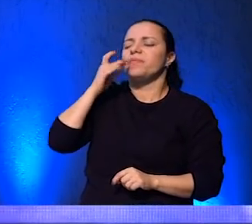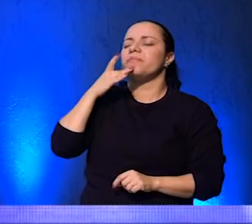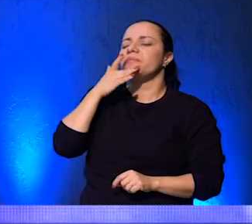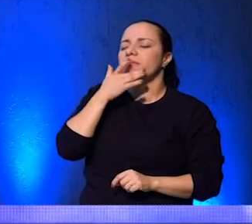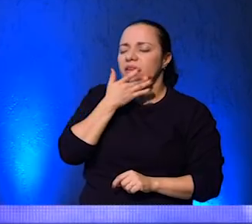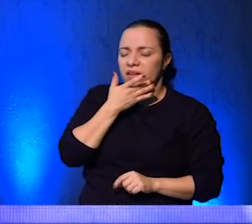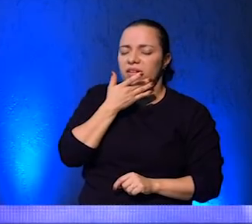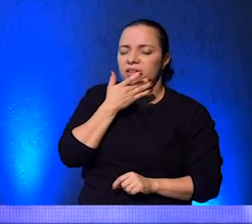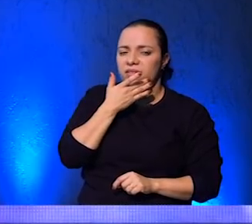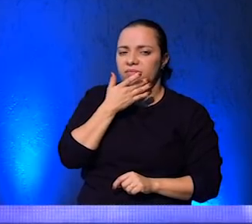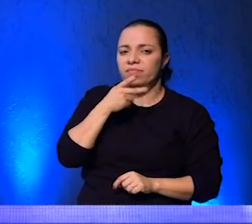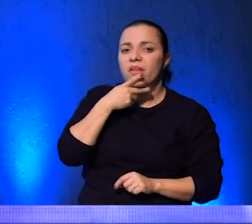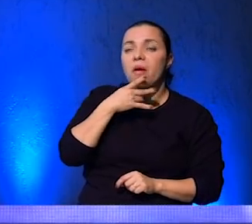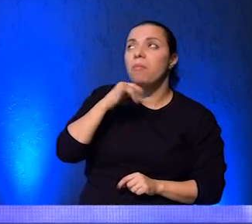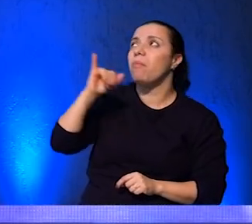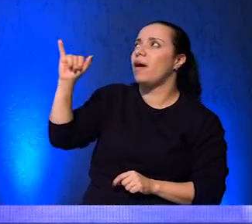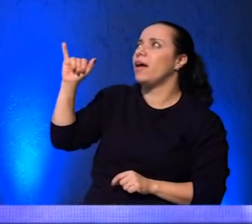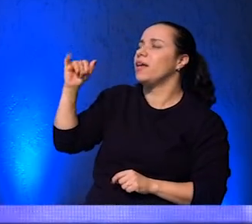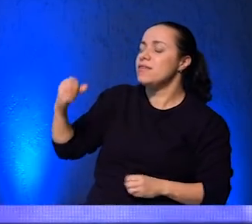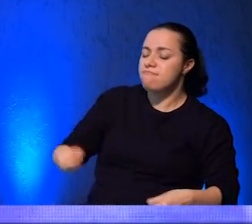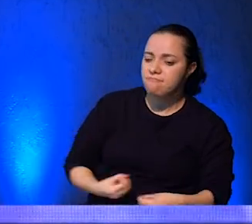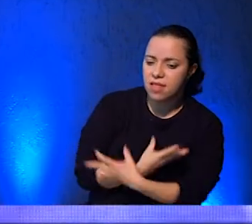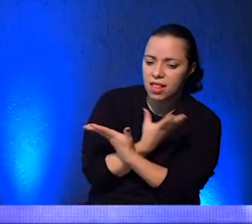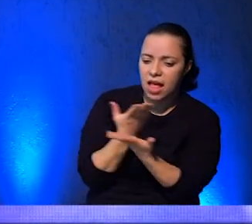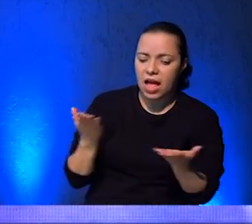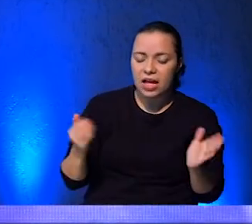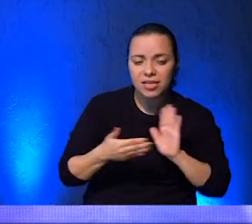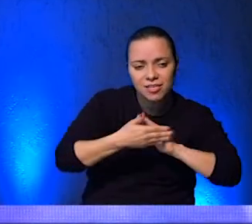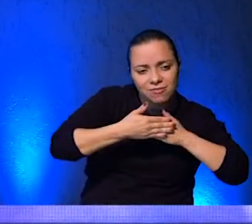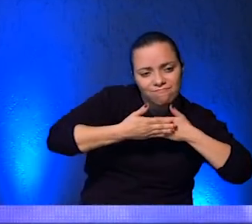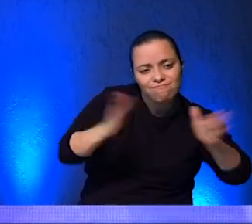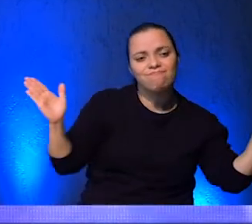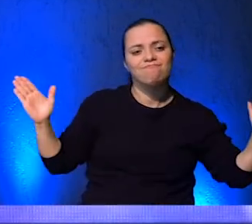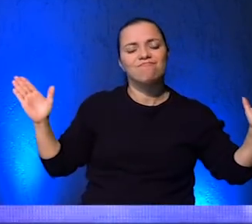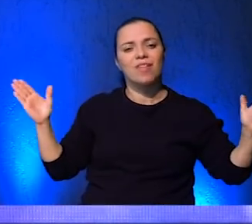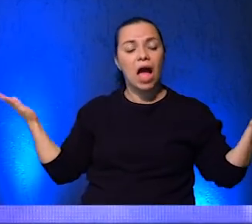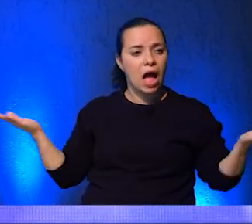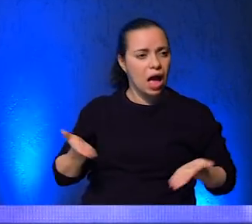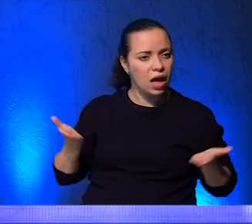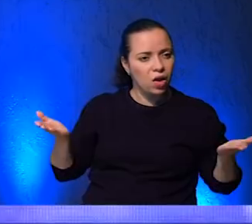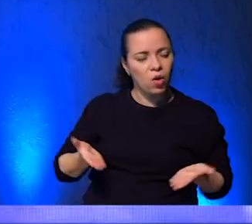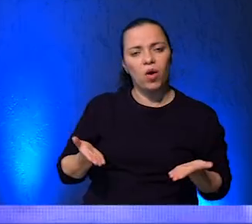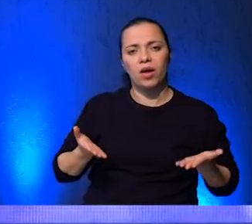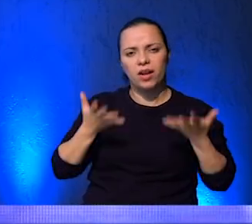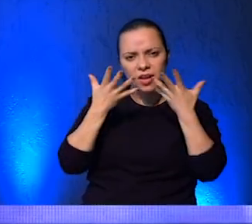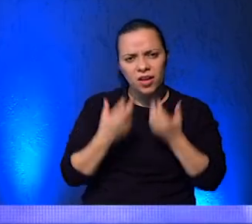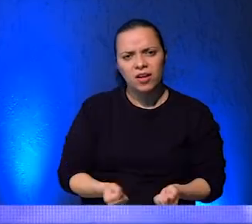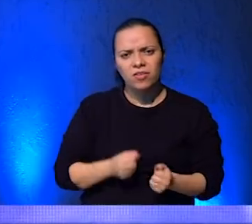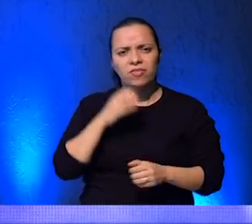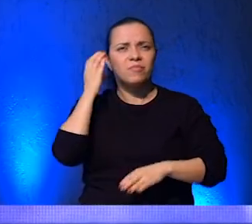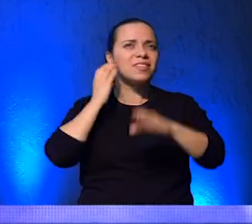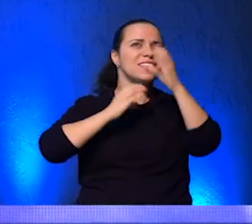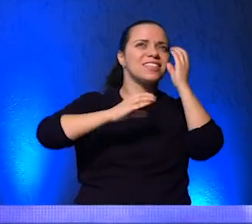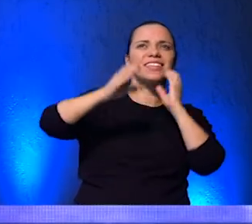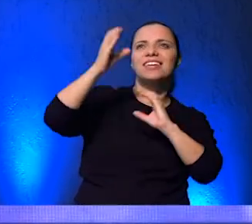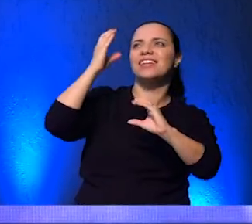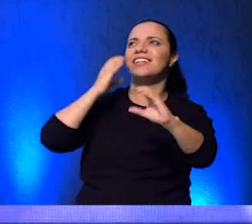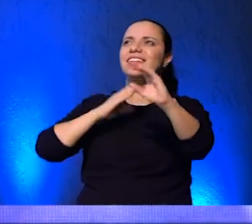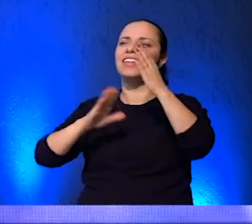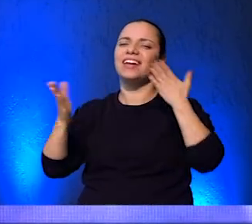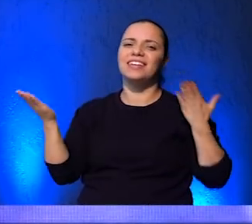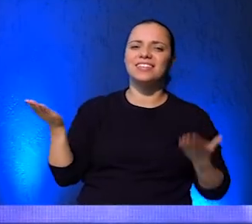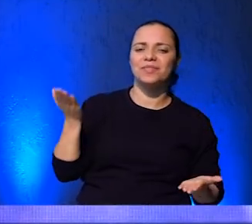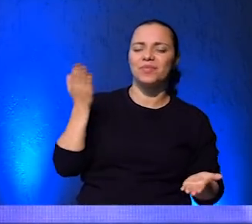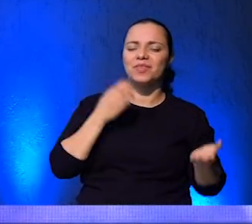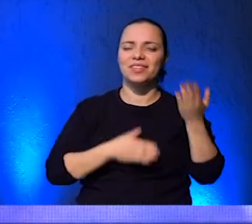portas de milagres se abram agora possa de milagre nós vamos cantar essa canção reencontro nós